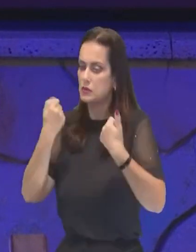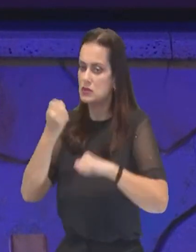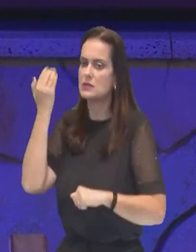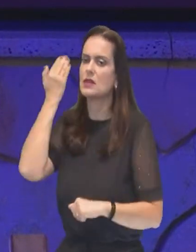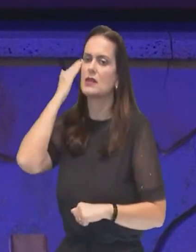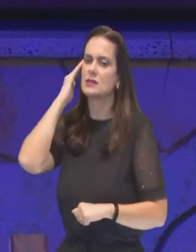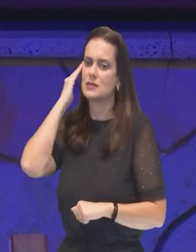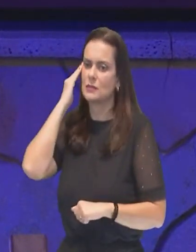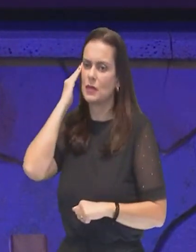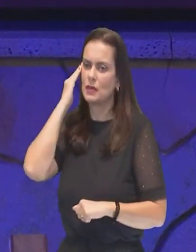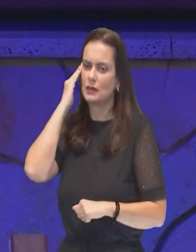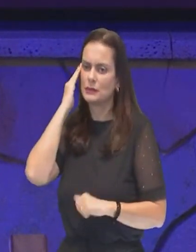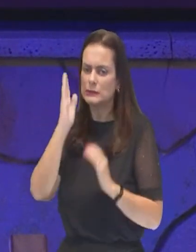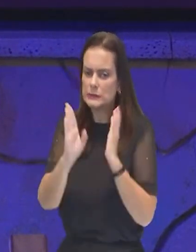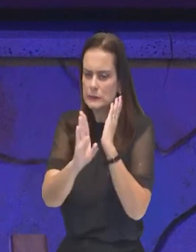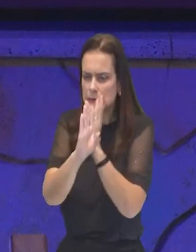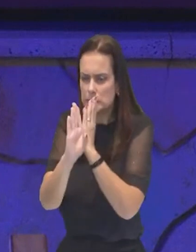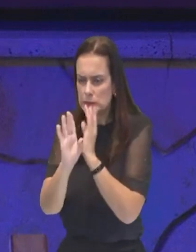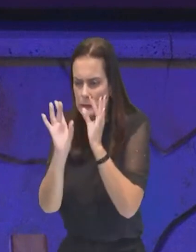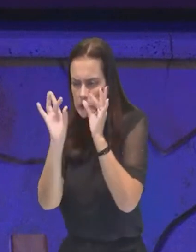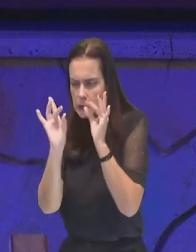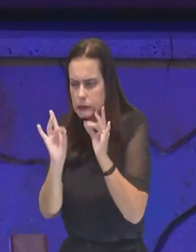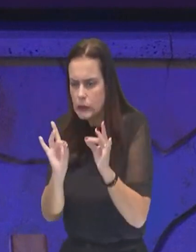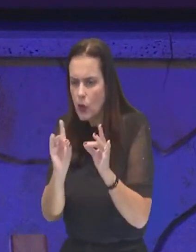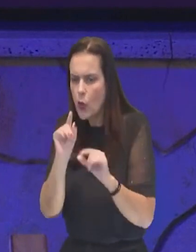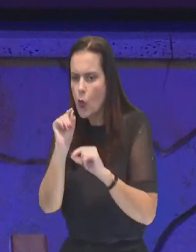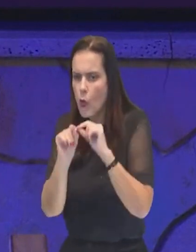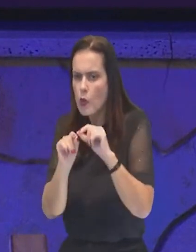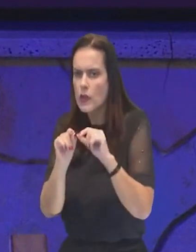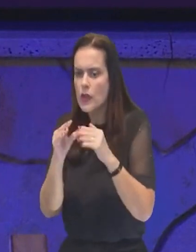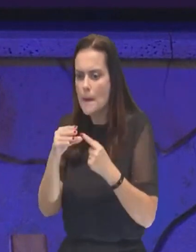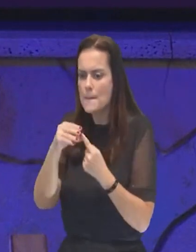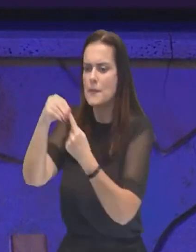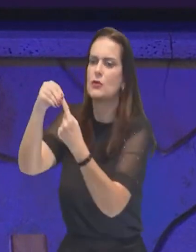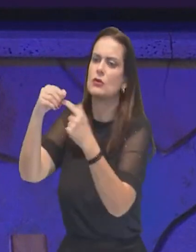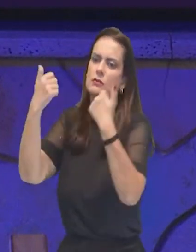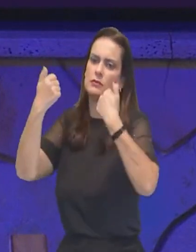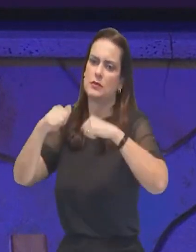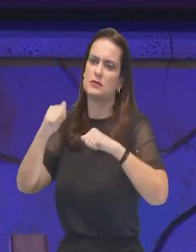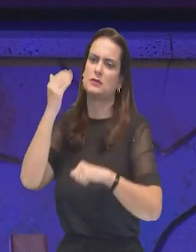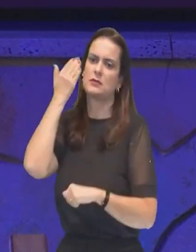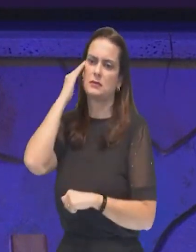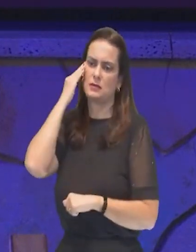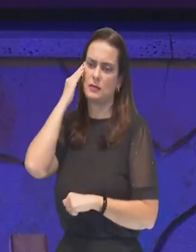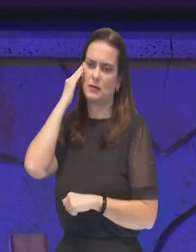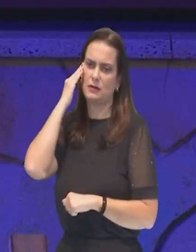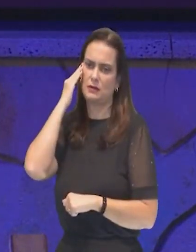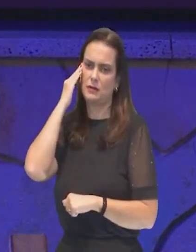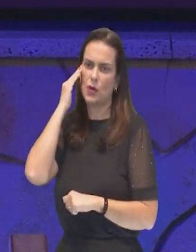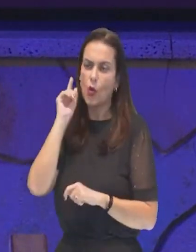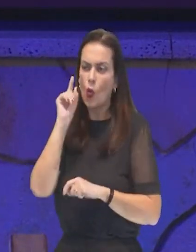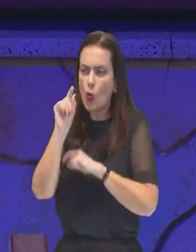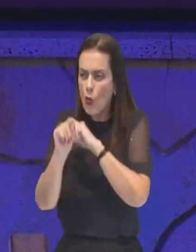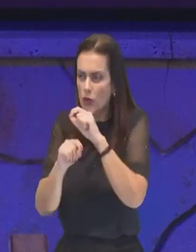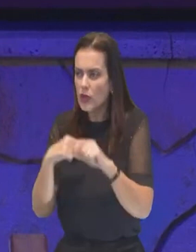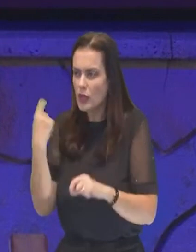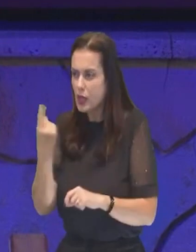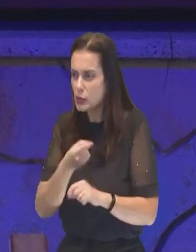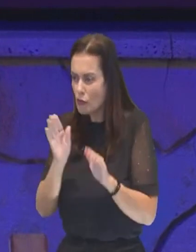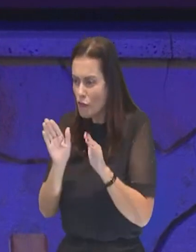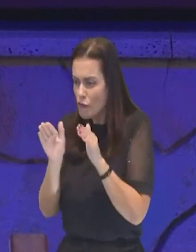saber identificar quais realmente devem ser as nossas prioridades. Quais são as